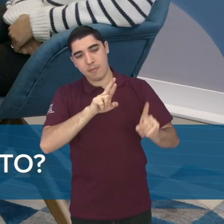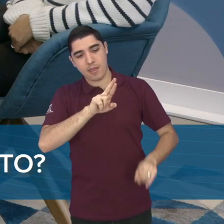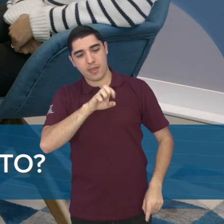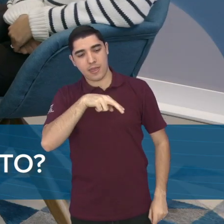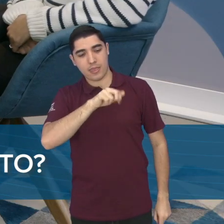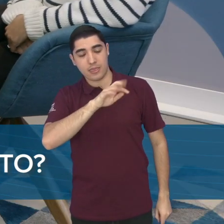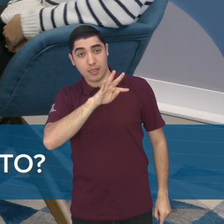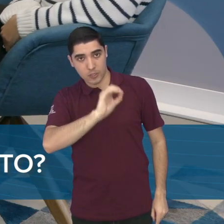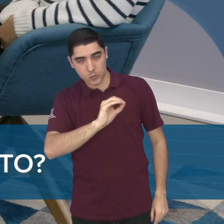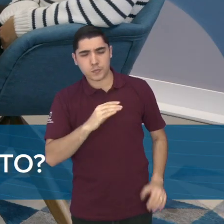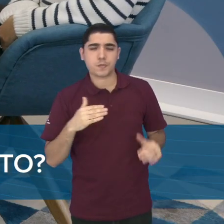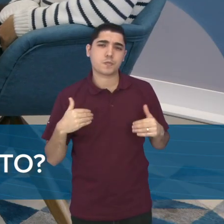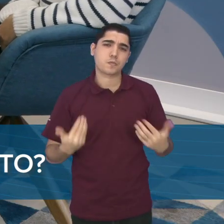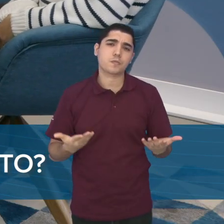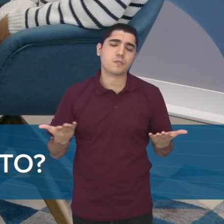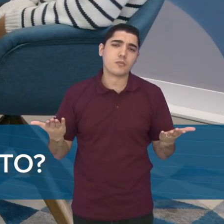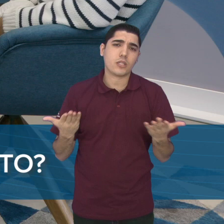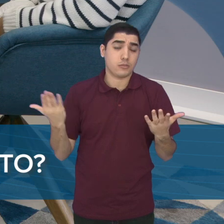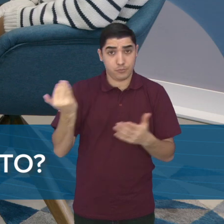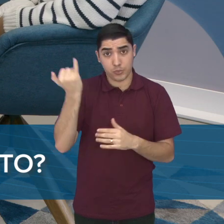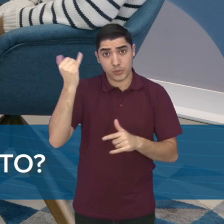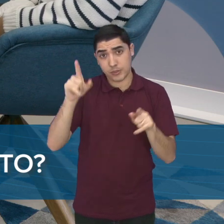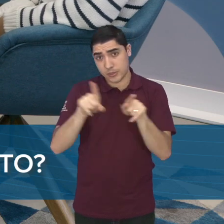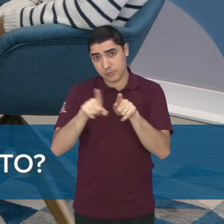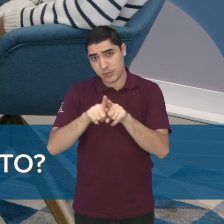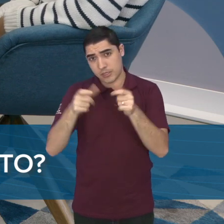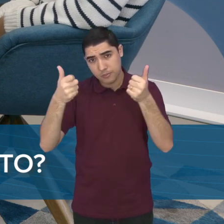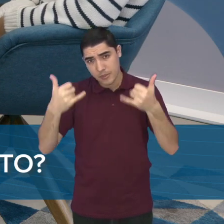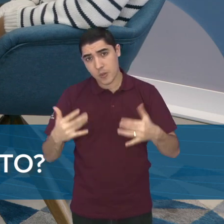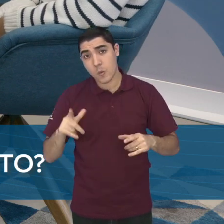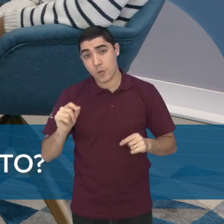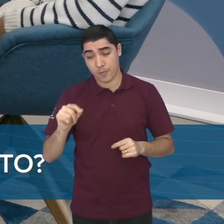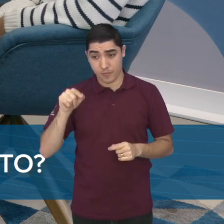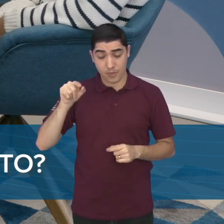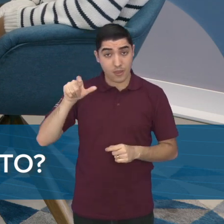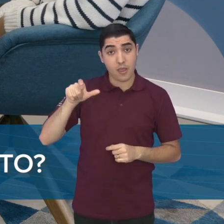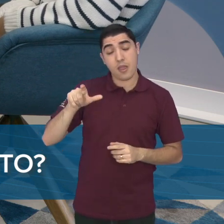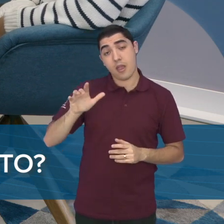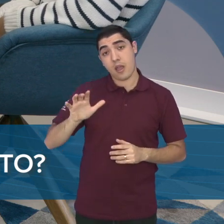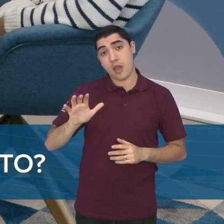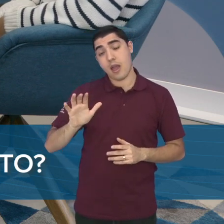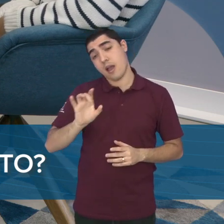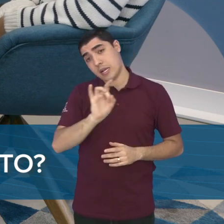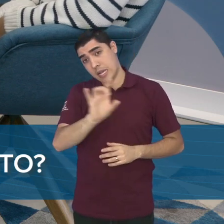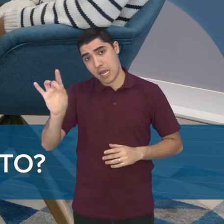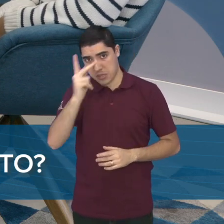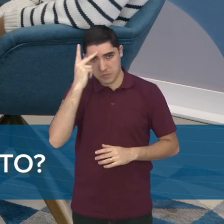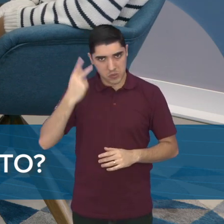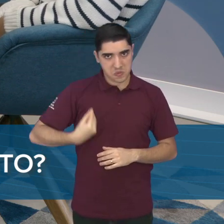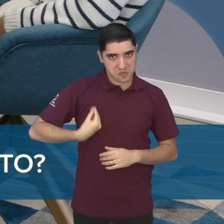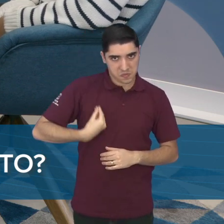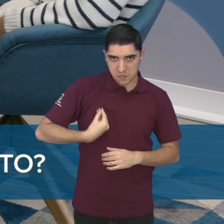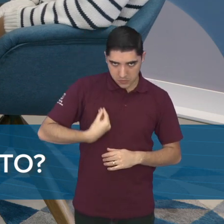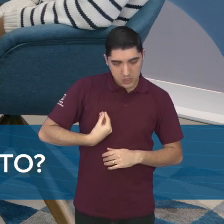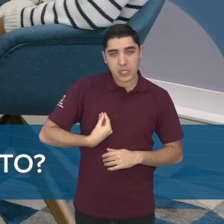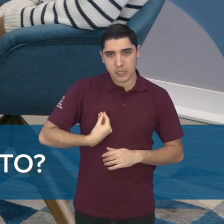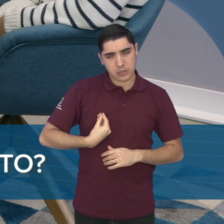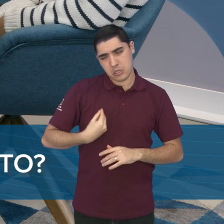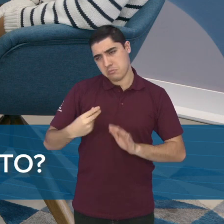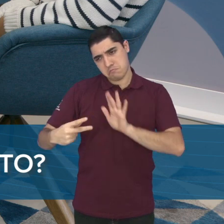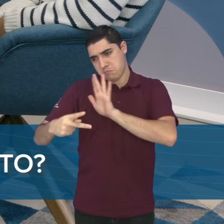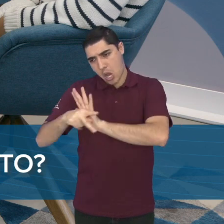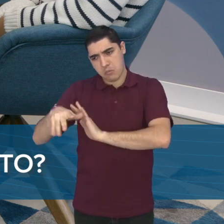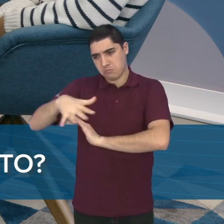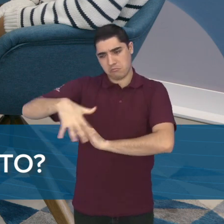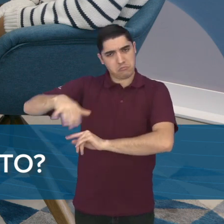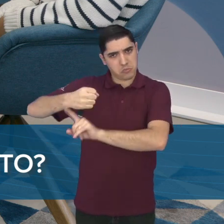uma coisa importante de mencionar também é que, de acordo com a realidade de vida de cada um, seja a realidade